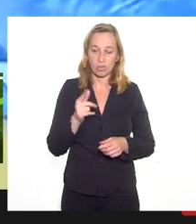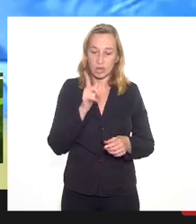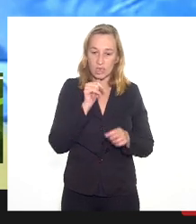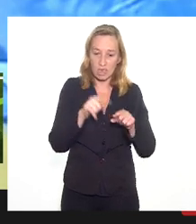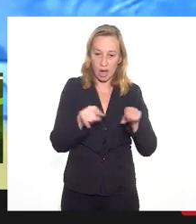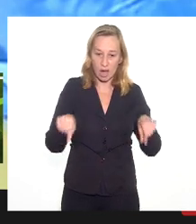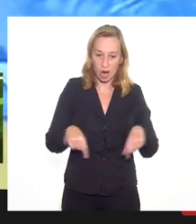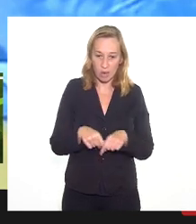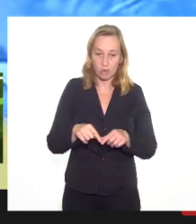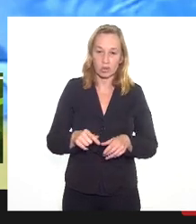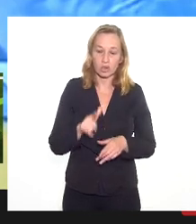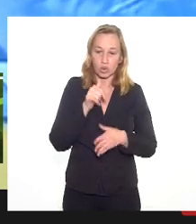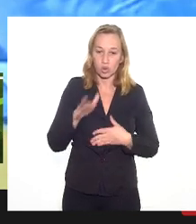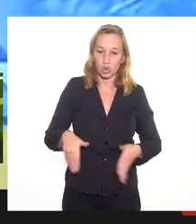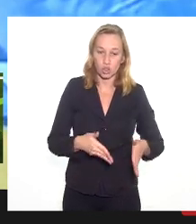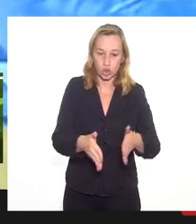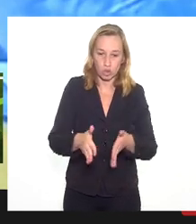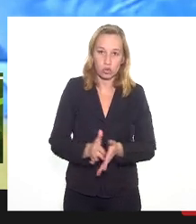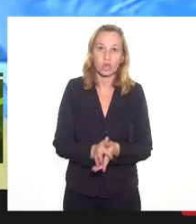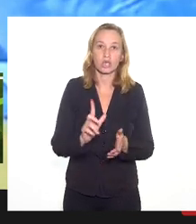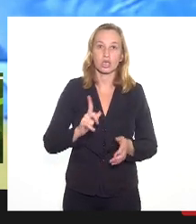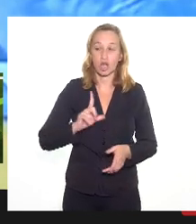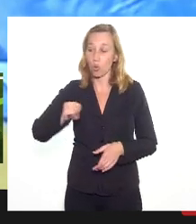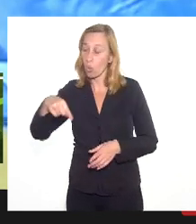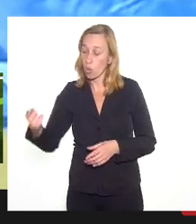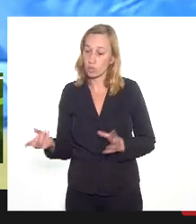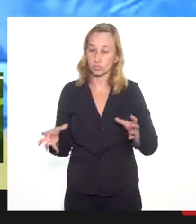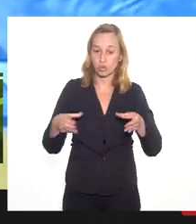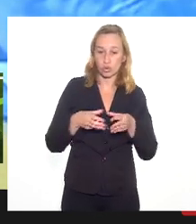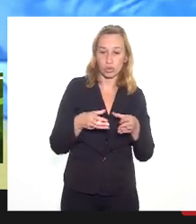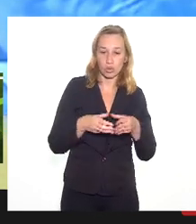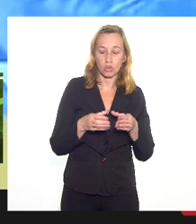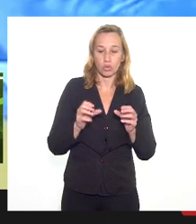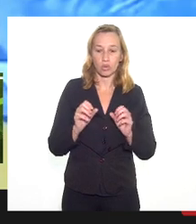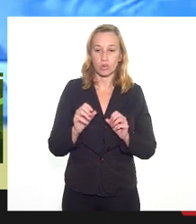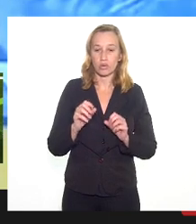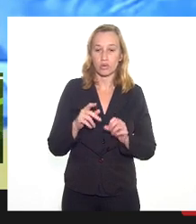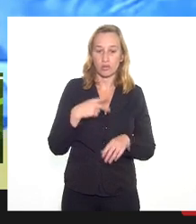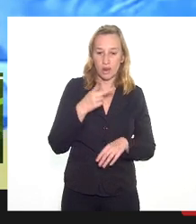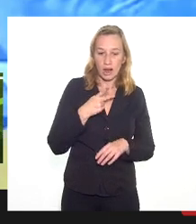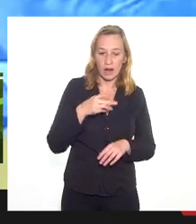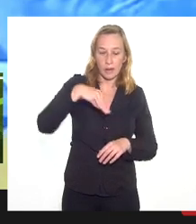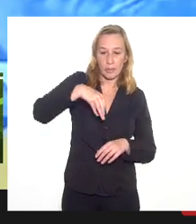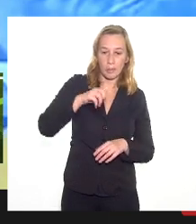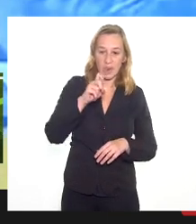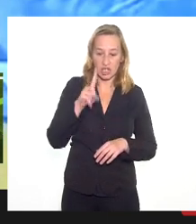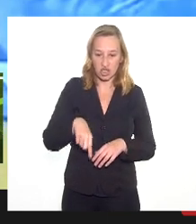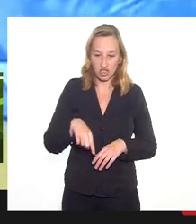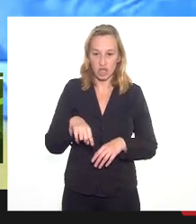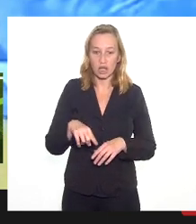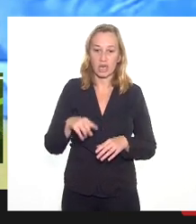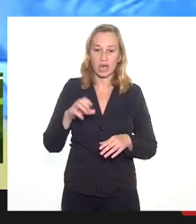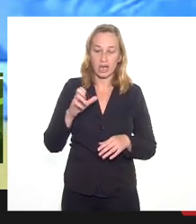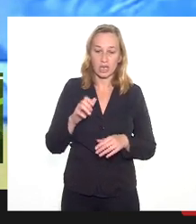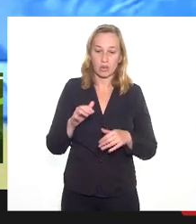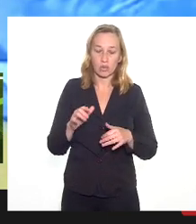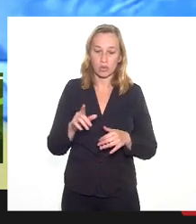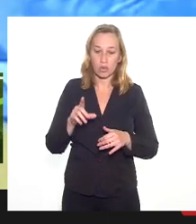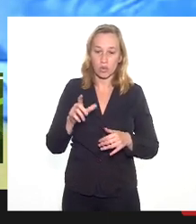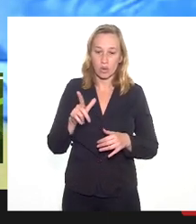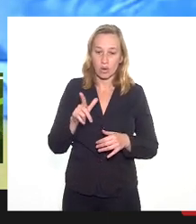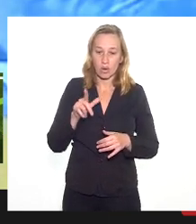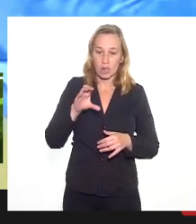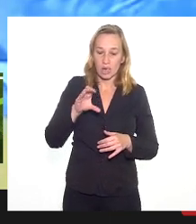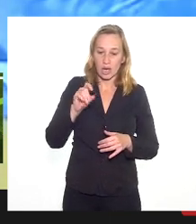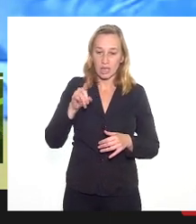a montante dos rios. E tem outras comunidades, eu posso citar lá em Magé mesmo, a própria comunidade do Roncador, do Canal, que é bem a montante